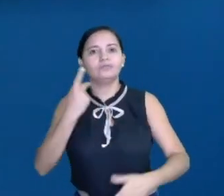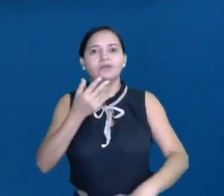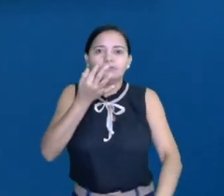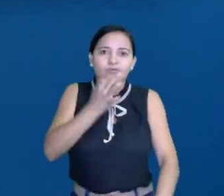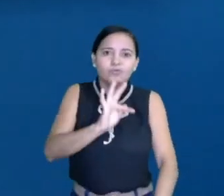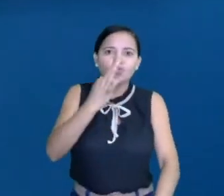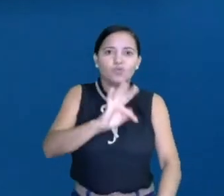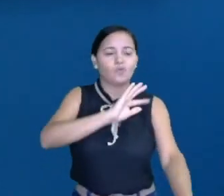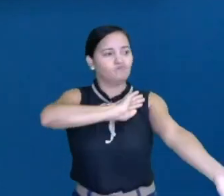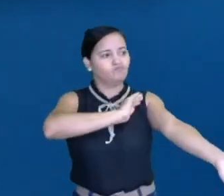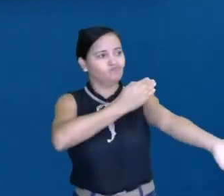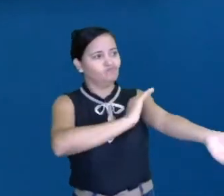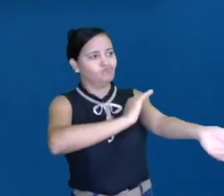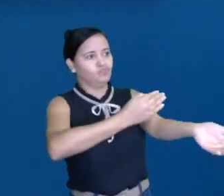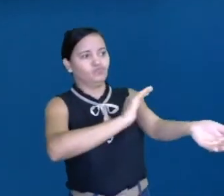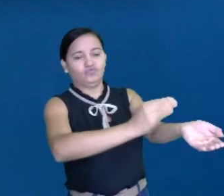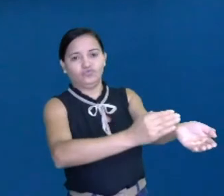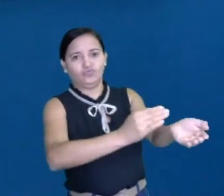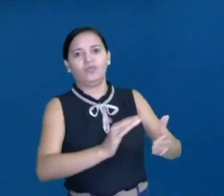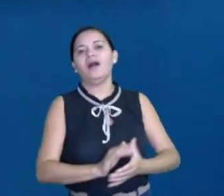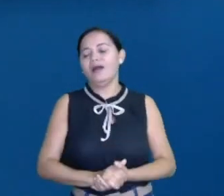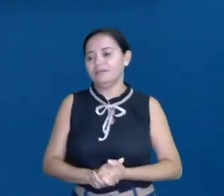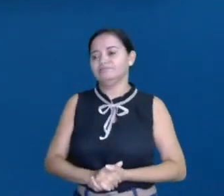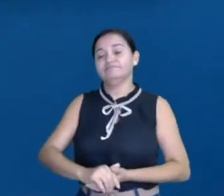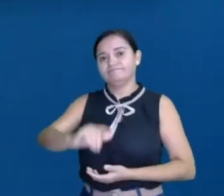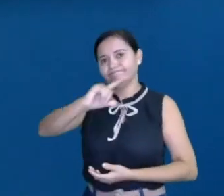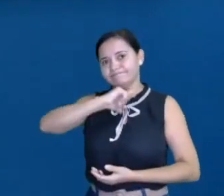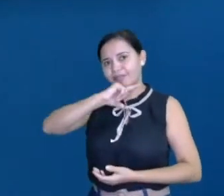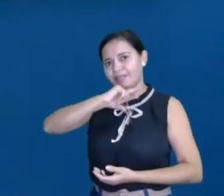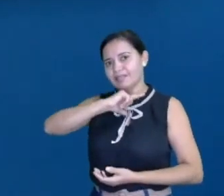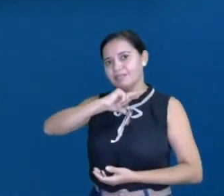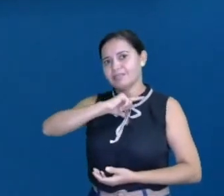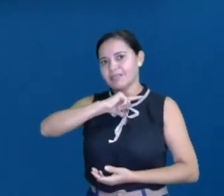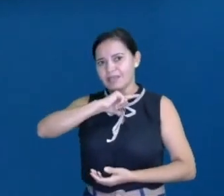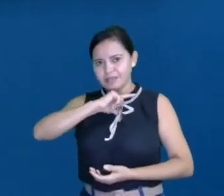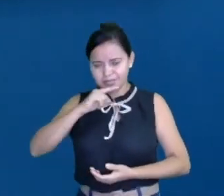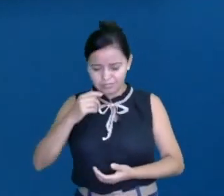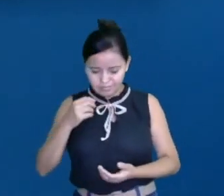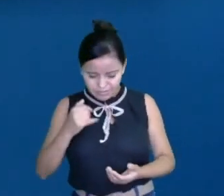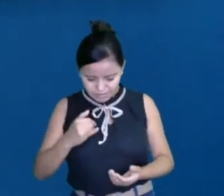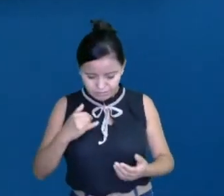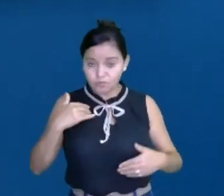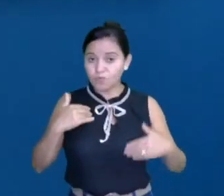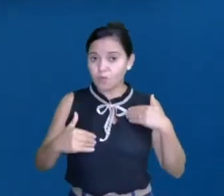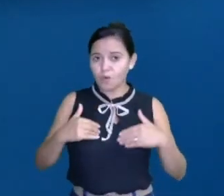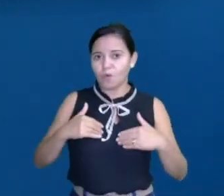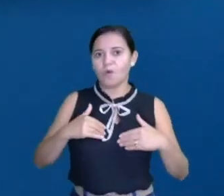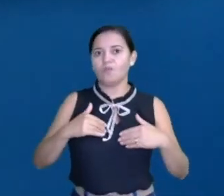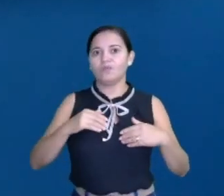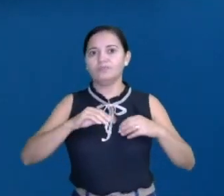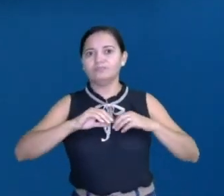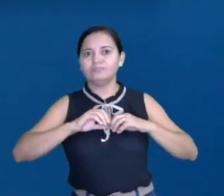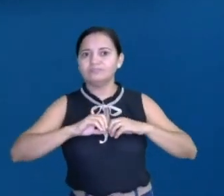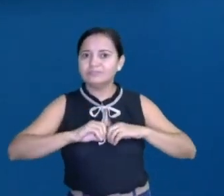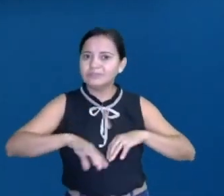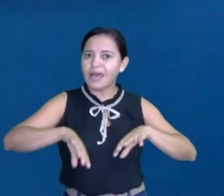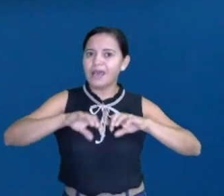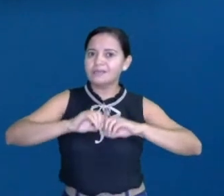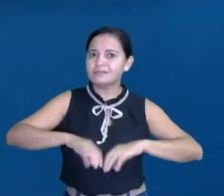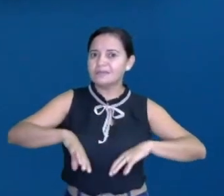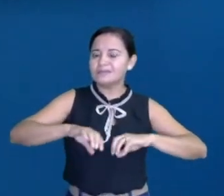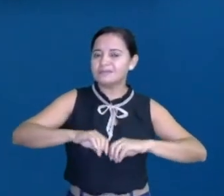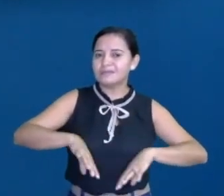dias. À medida que esse ácido lático é reabsorvido e eliminado do nosso organismo, os nossos músculos param de sentir aquela dor